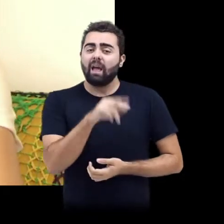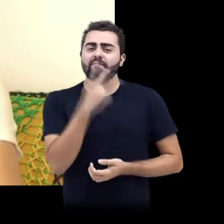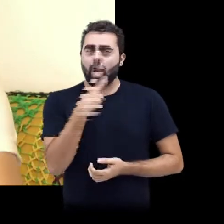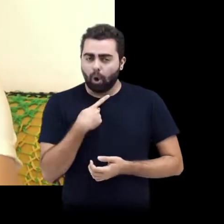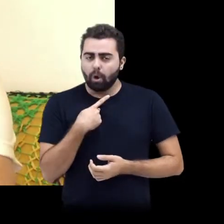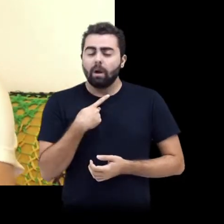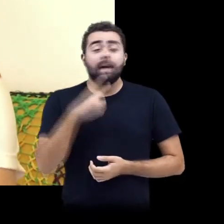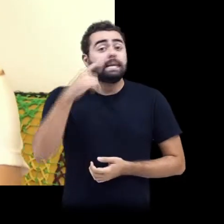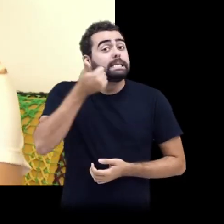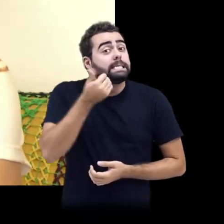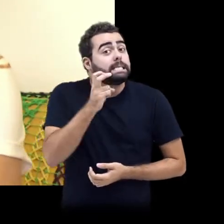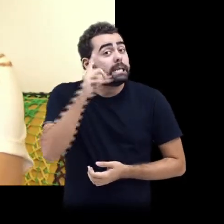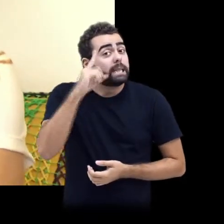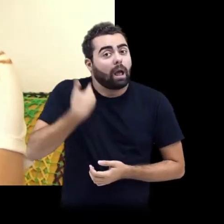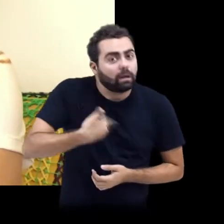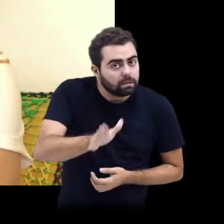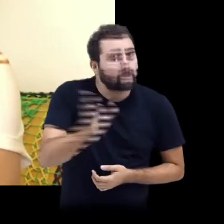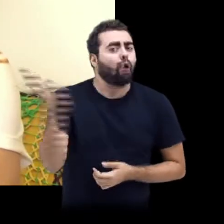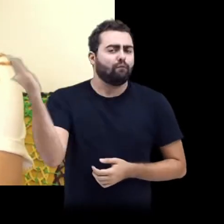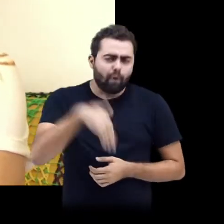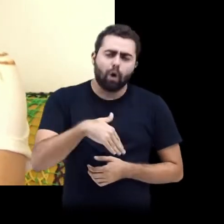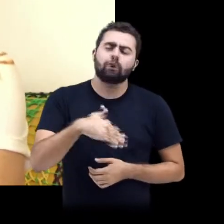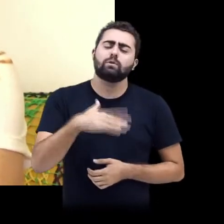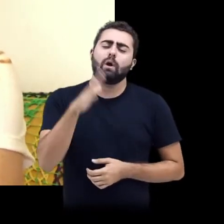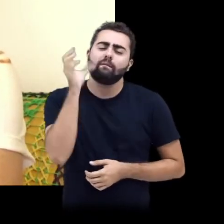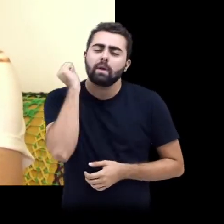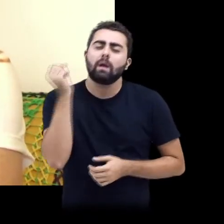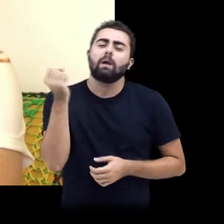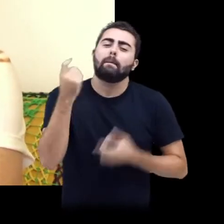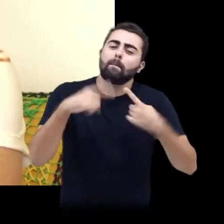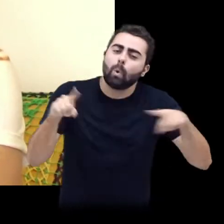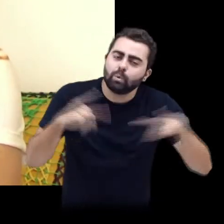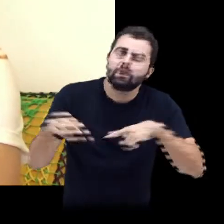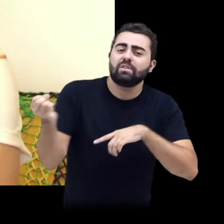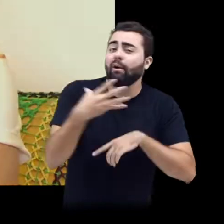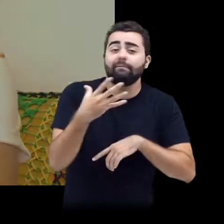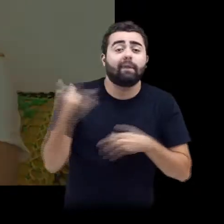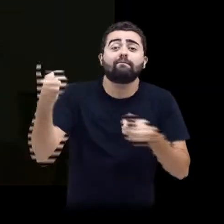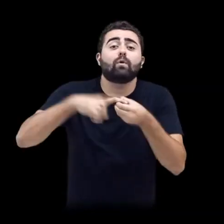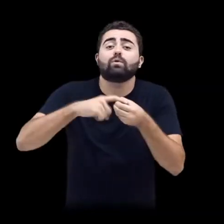ouvir essas músicas novas. E aí não voltou mais.